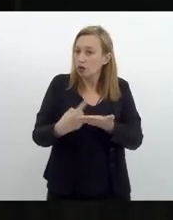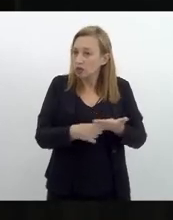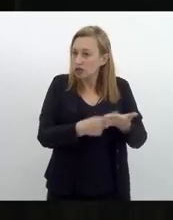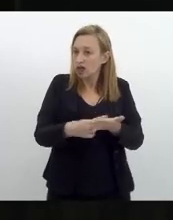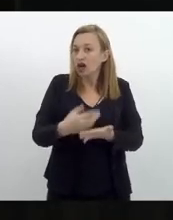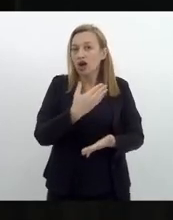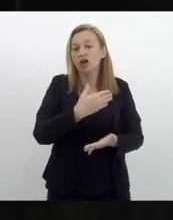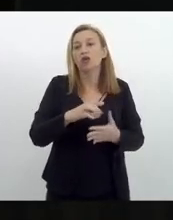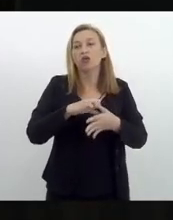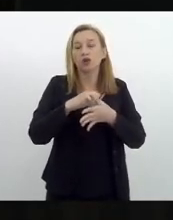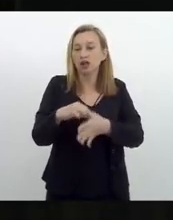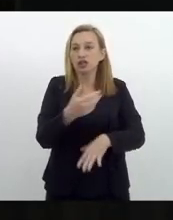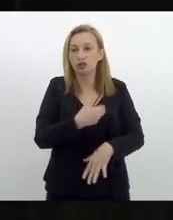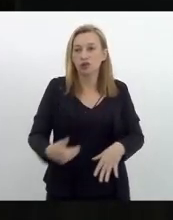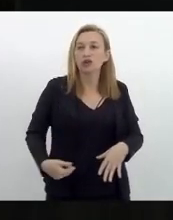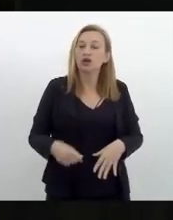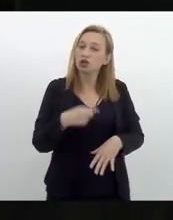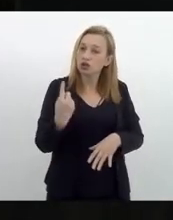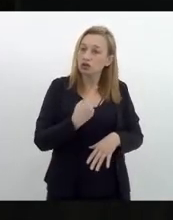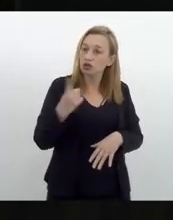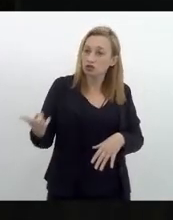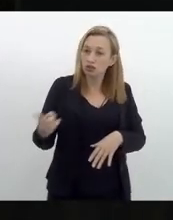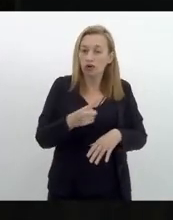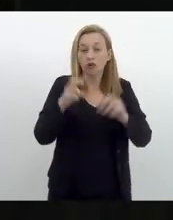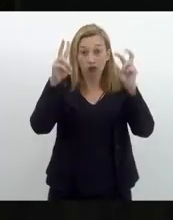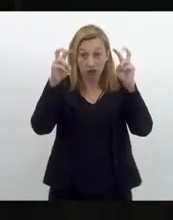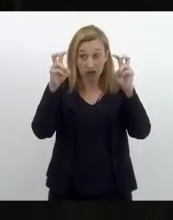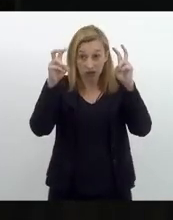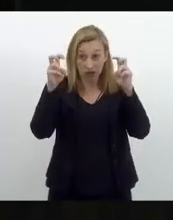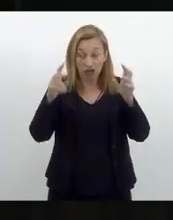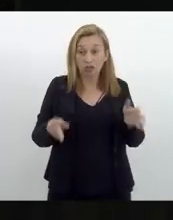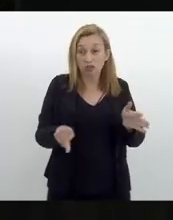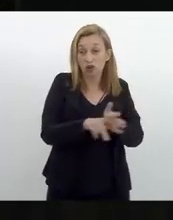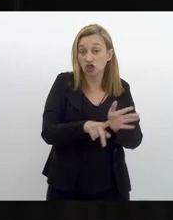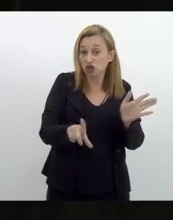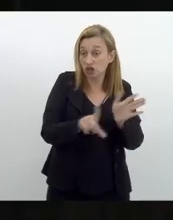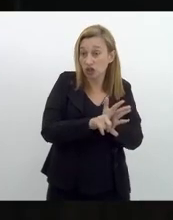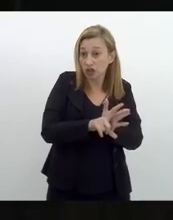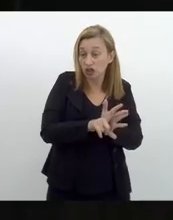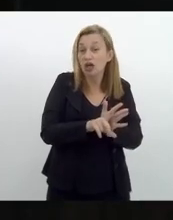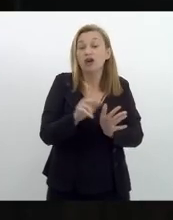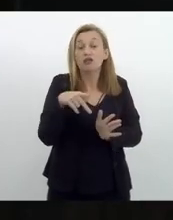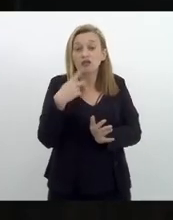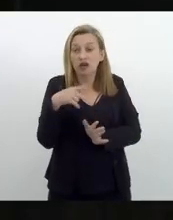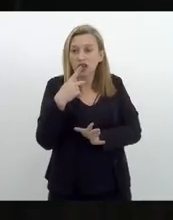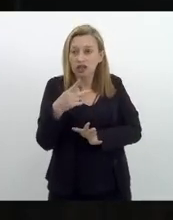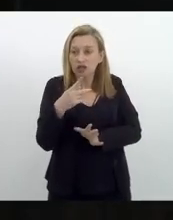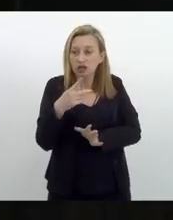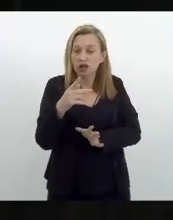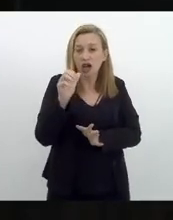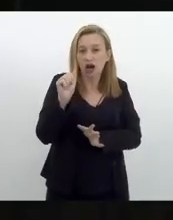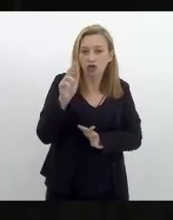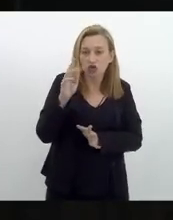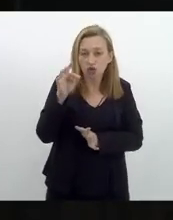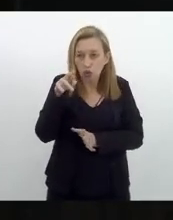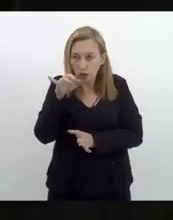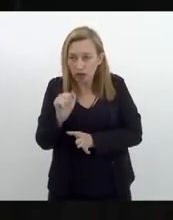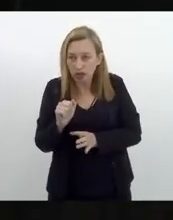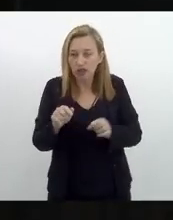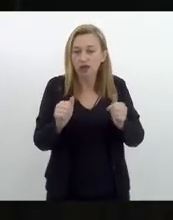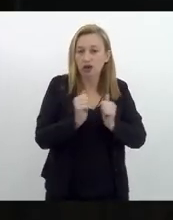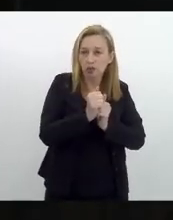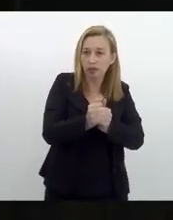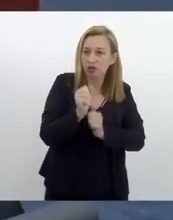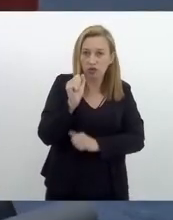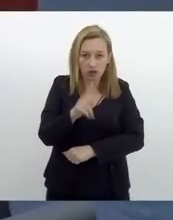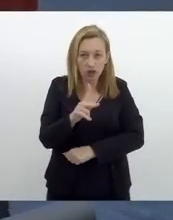líder do governo que a gente traz esse tema no projeto de lei falando de auditoria e falando desse acompanhamento.